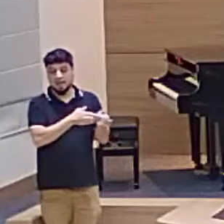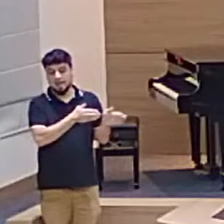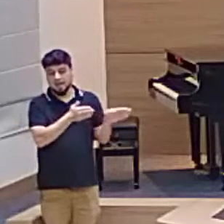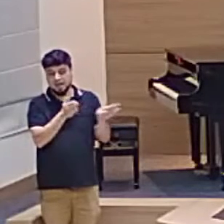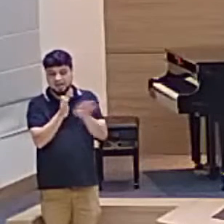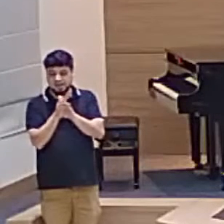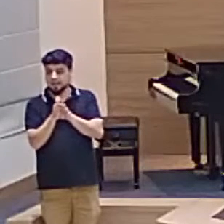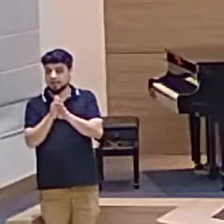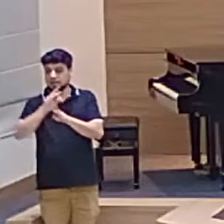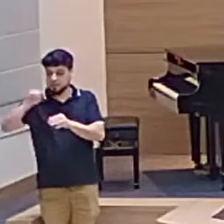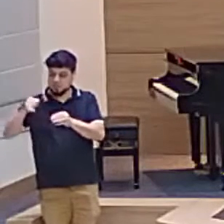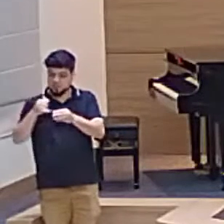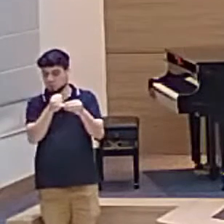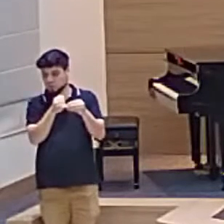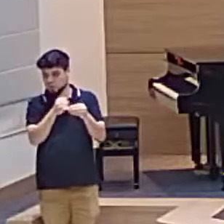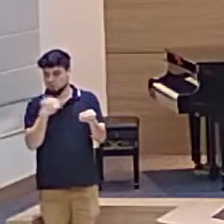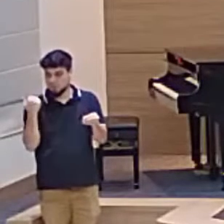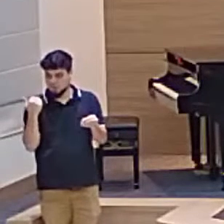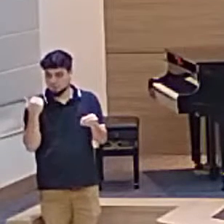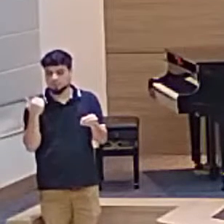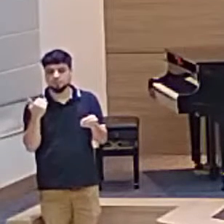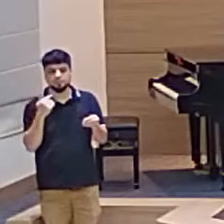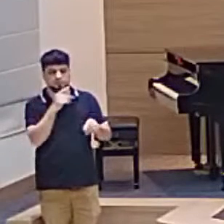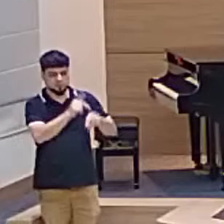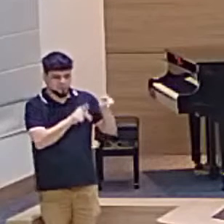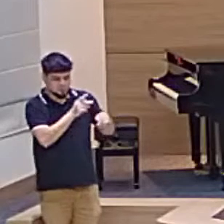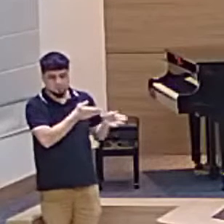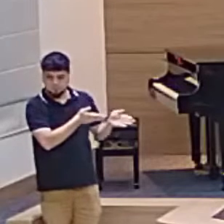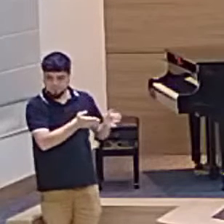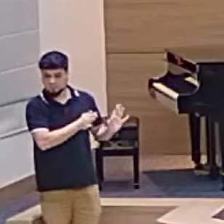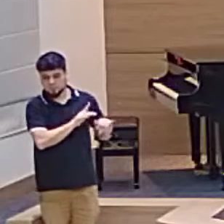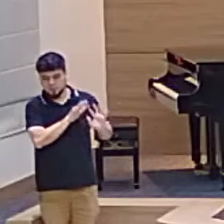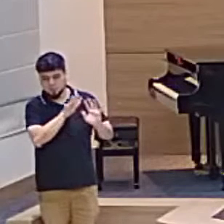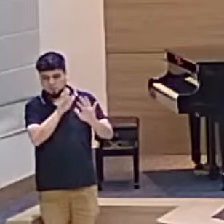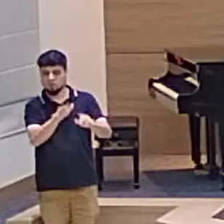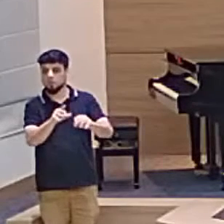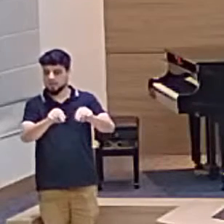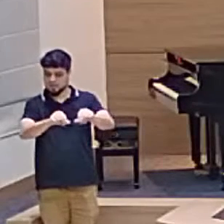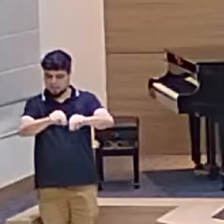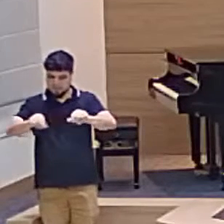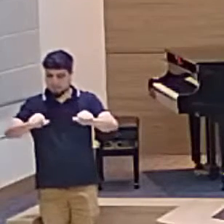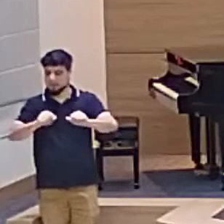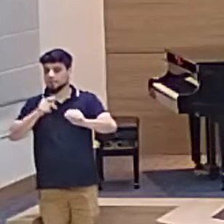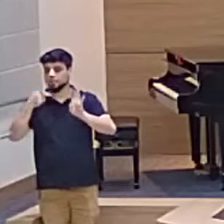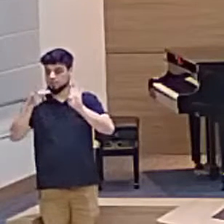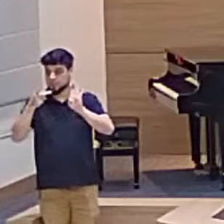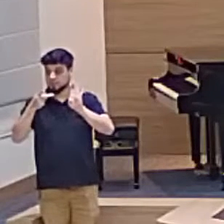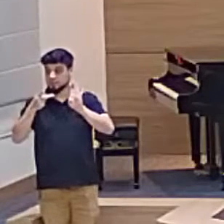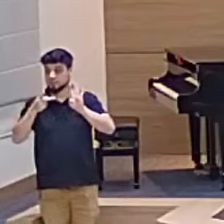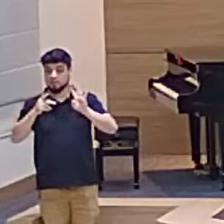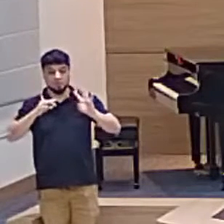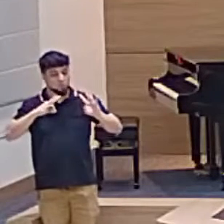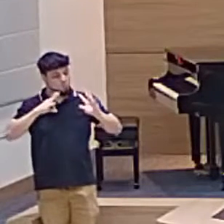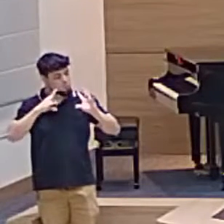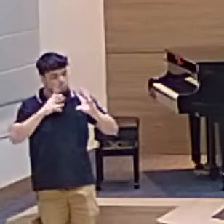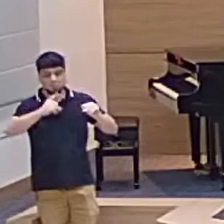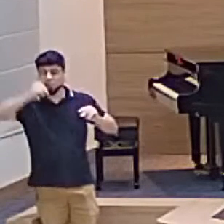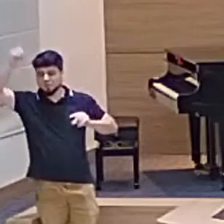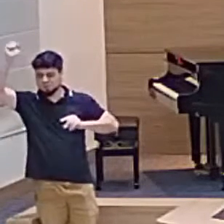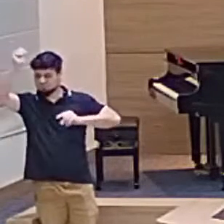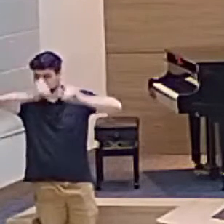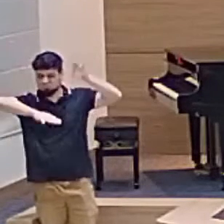é aquela geração dos anciãos de Israel aqueles que entraram na Terra Prometida tudo foi uma benção a Deus